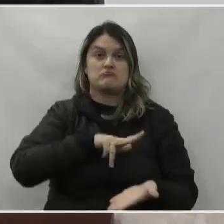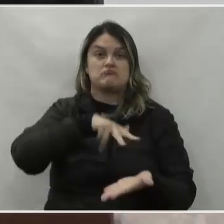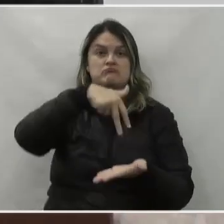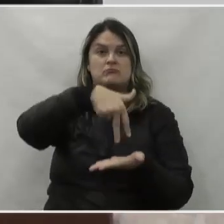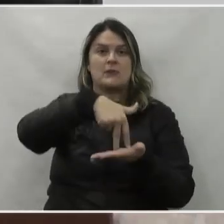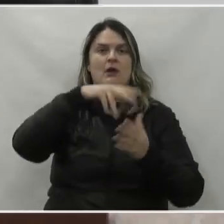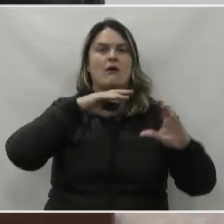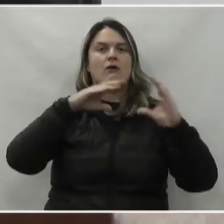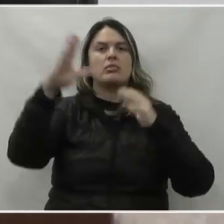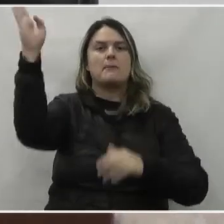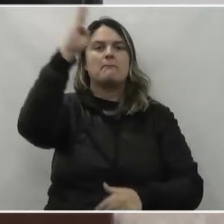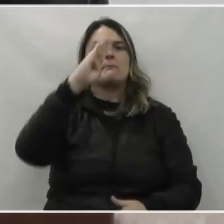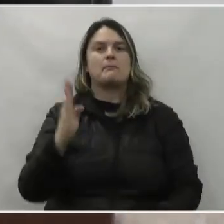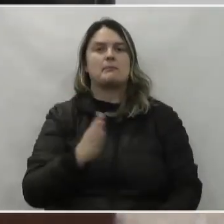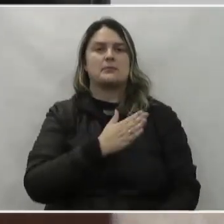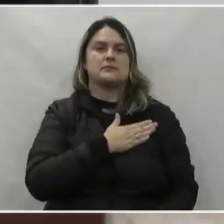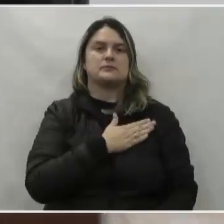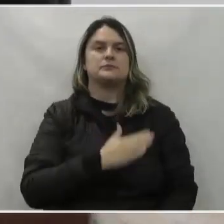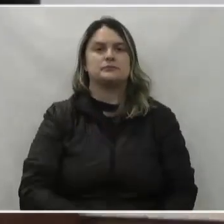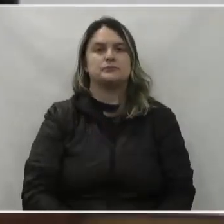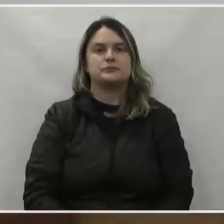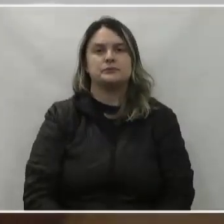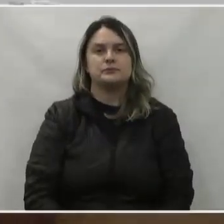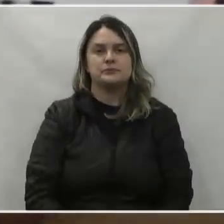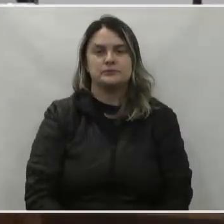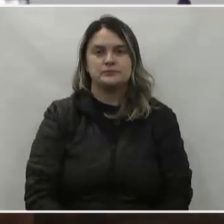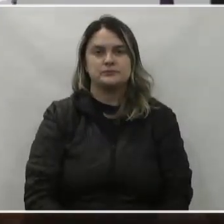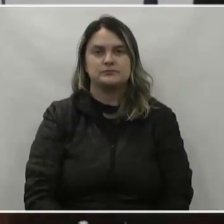para cantarmos o hino nacional brasileiro.